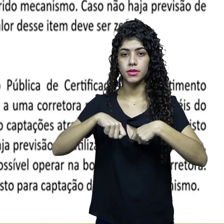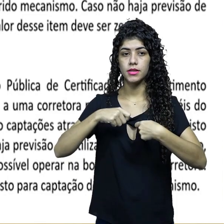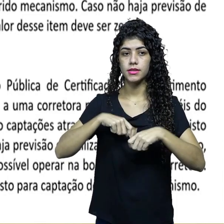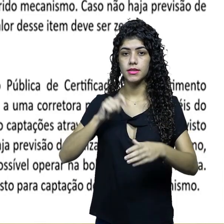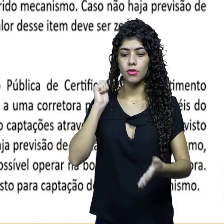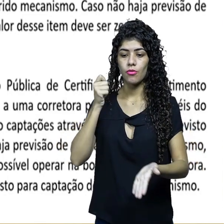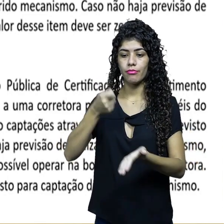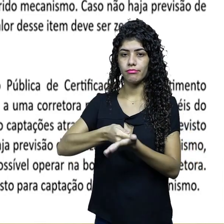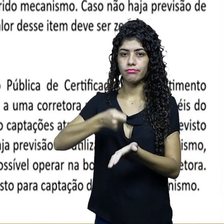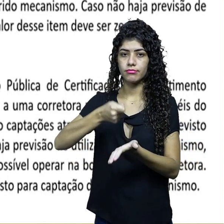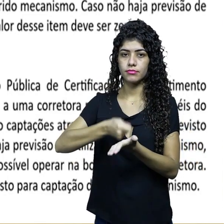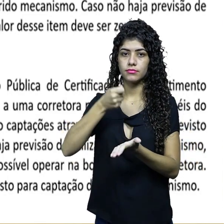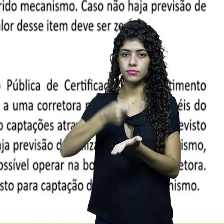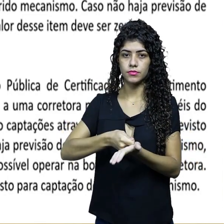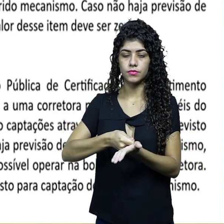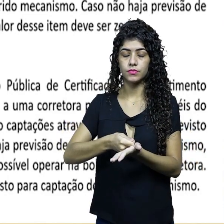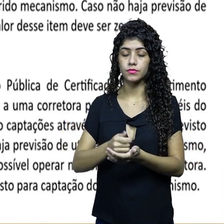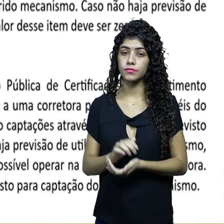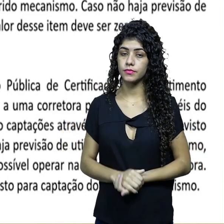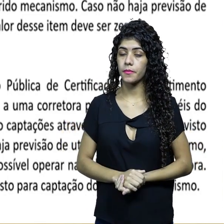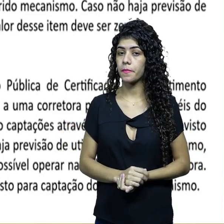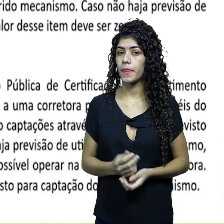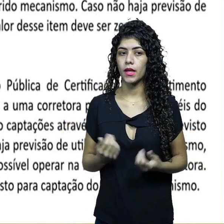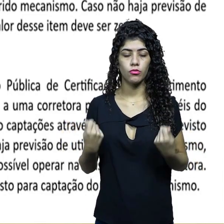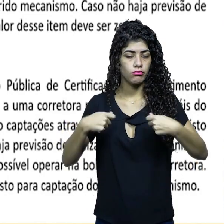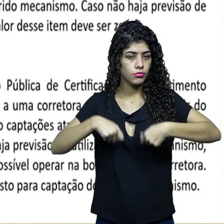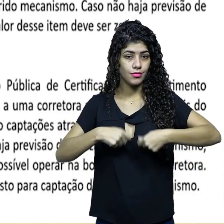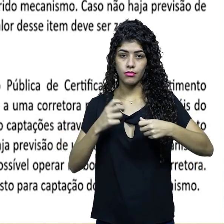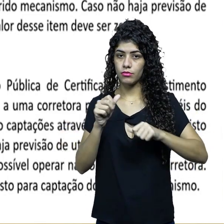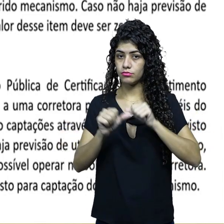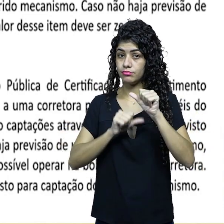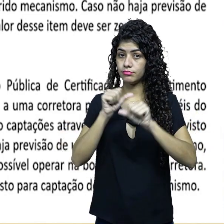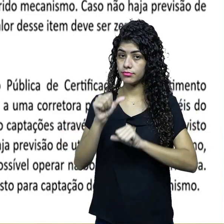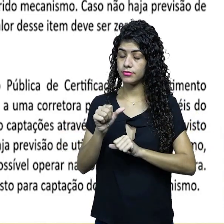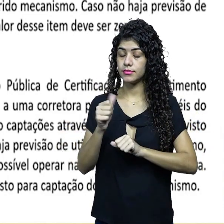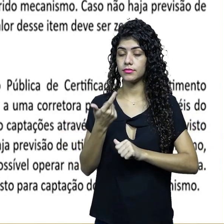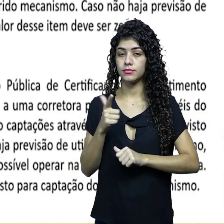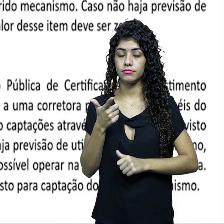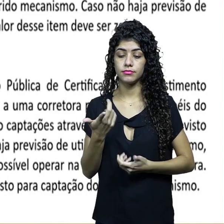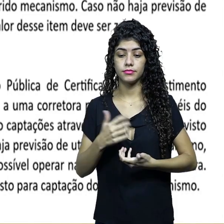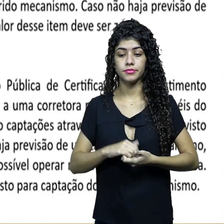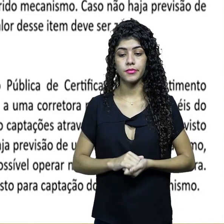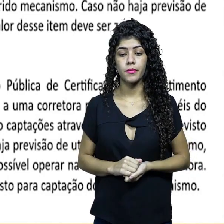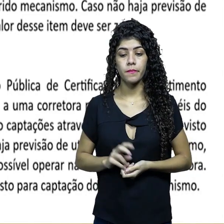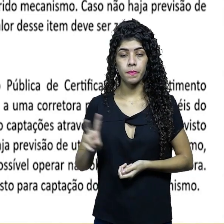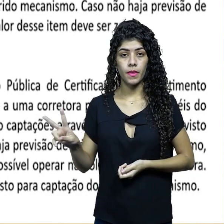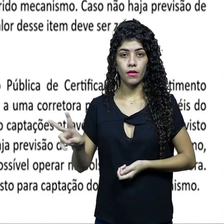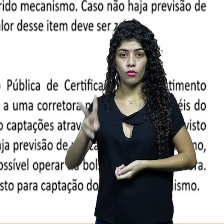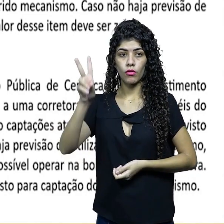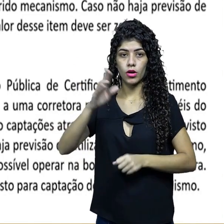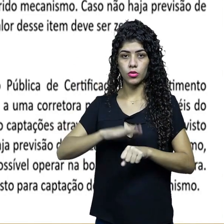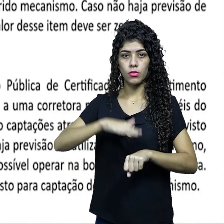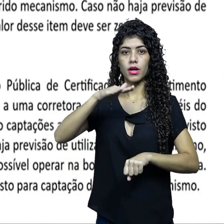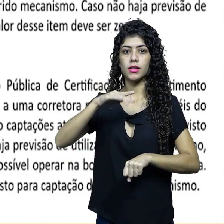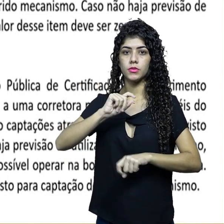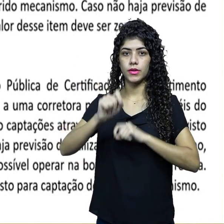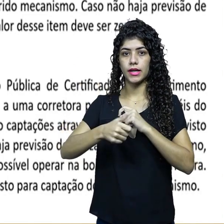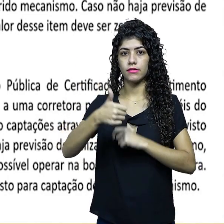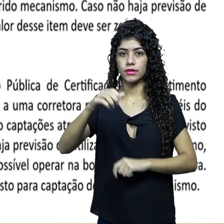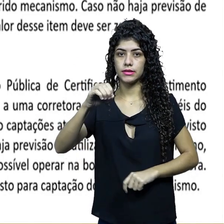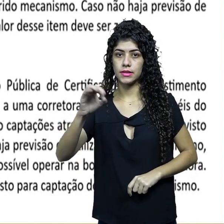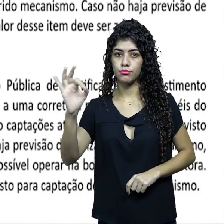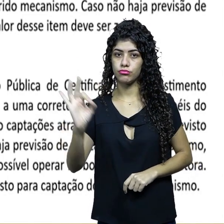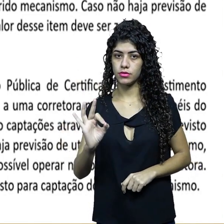é obrigatório, já que não é possível operar na Bolsa sem uma corretora. O valor máximo é de